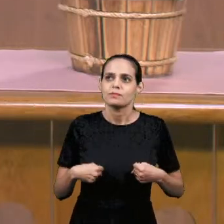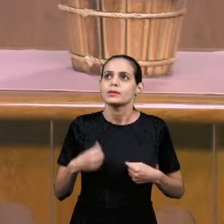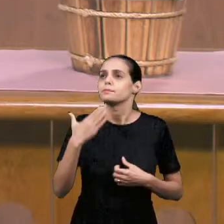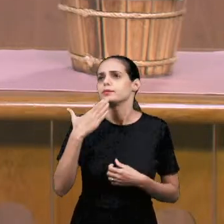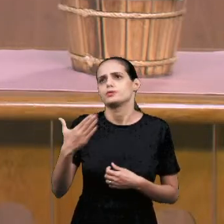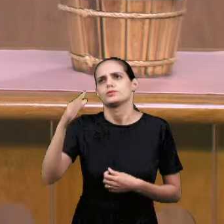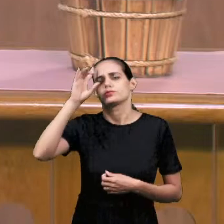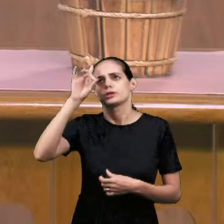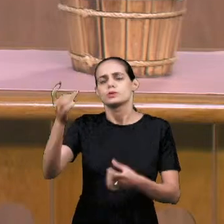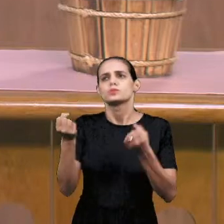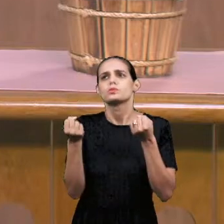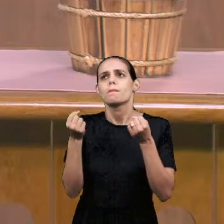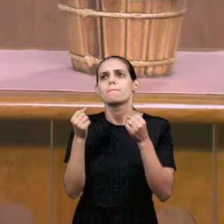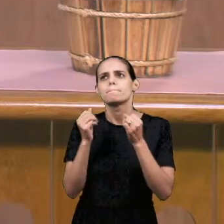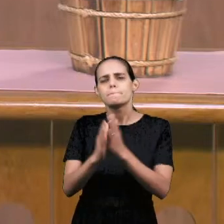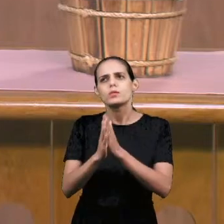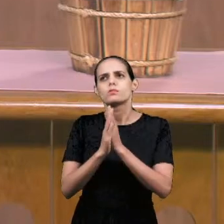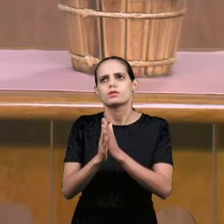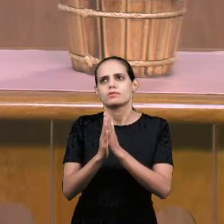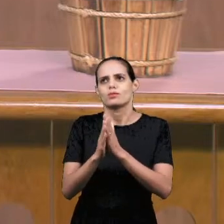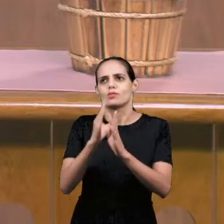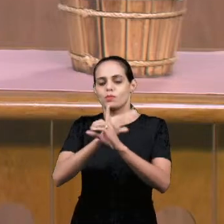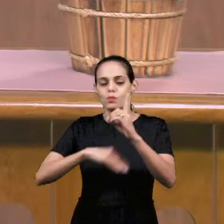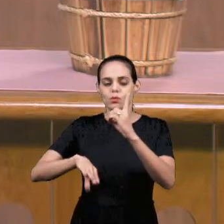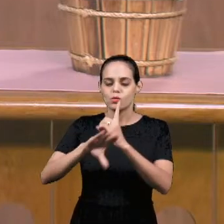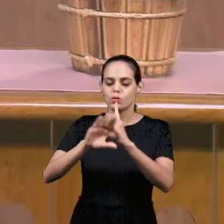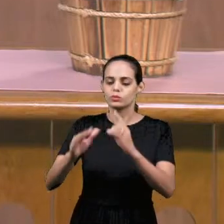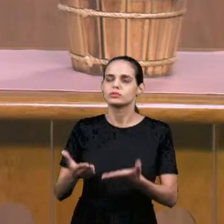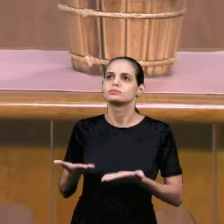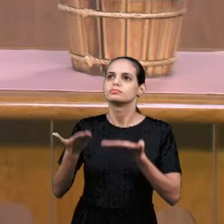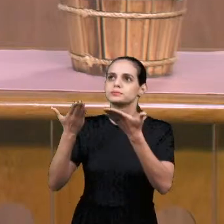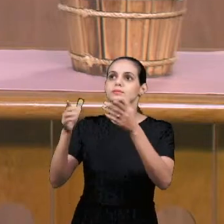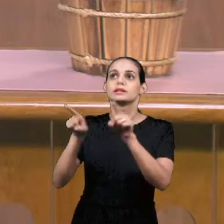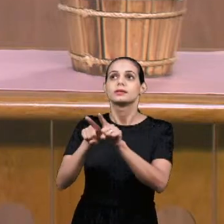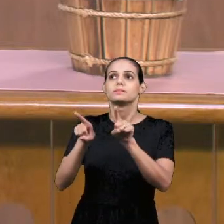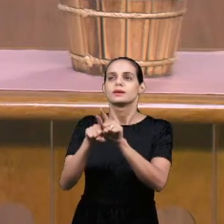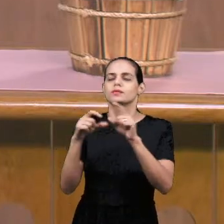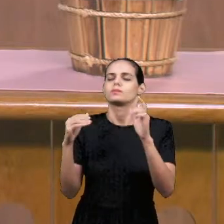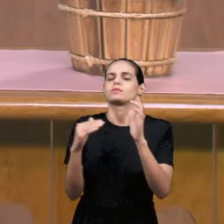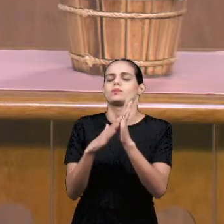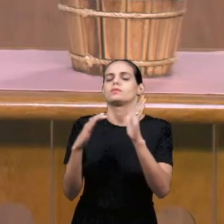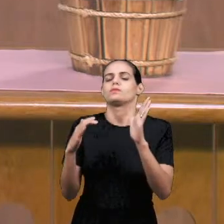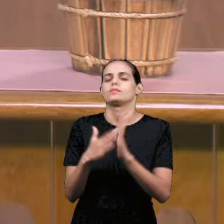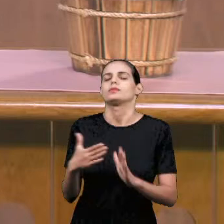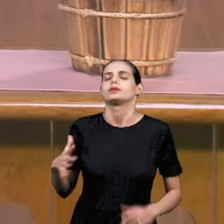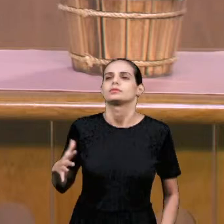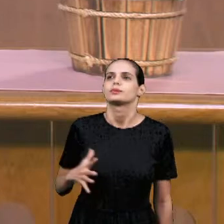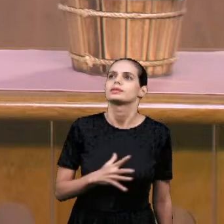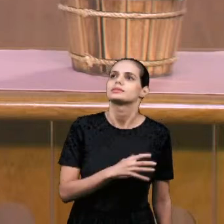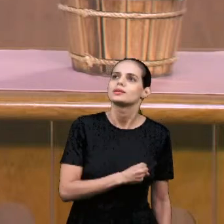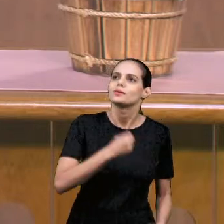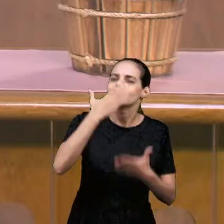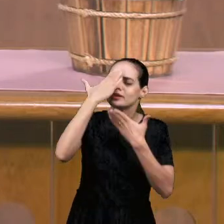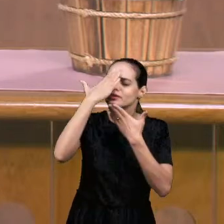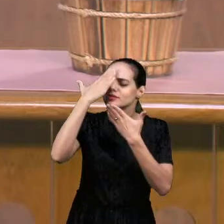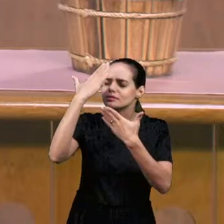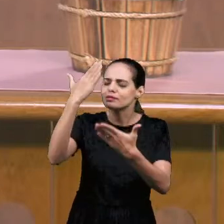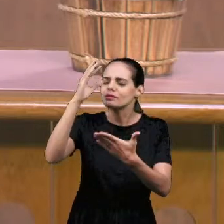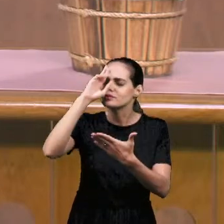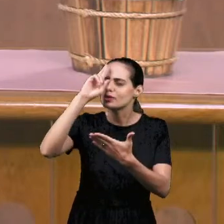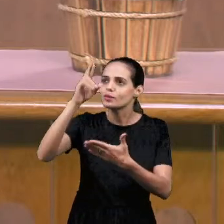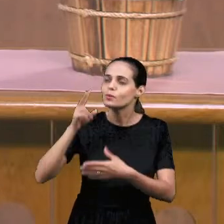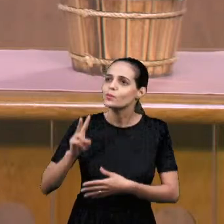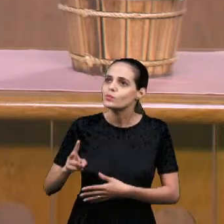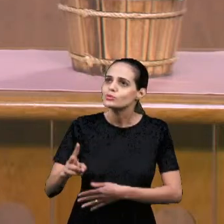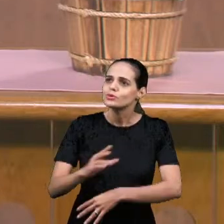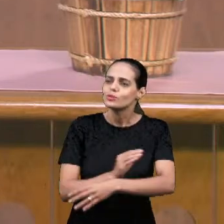Teu altar o culto dessa manhã, e com ele o nosso louvor, a nossa adoração, a nossa gratidão, Senhor. Continua conosco ao longo